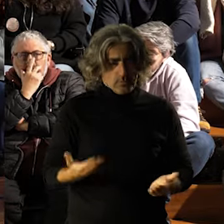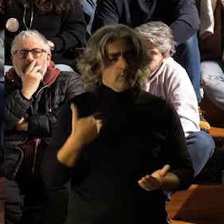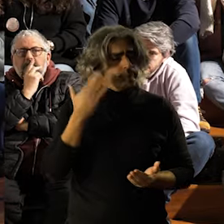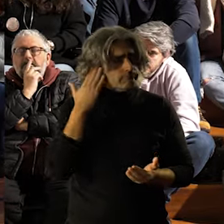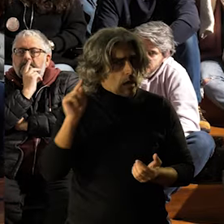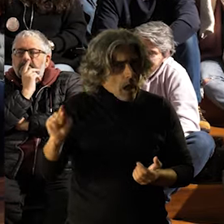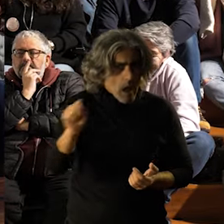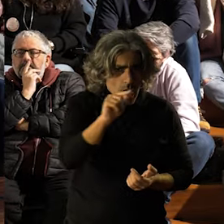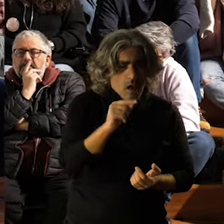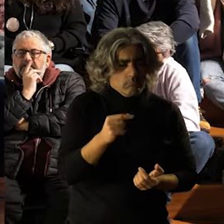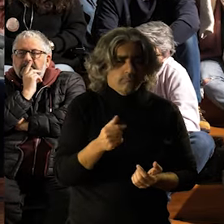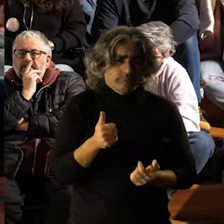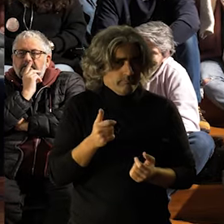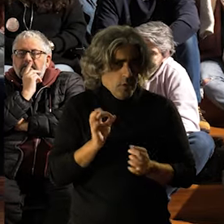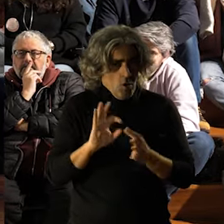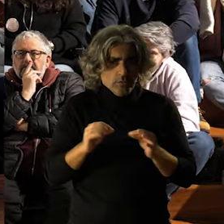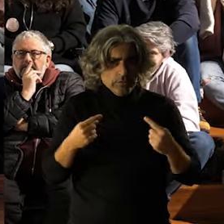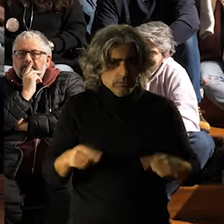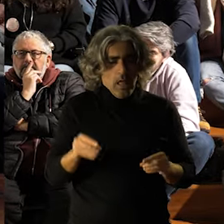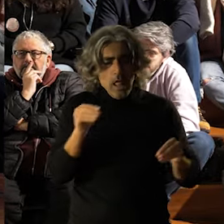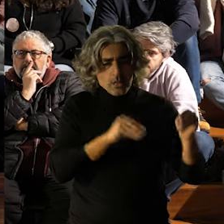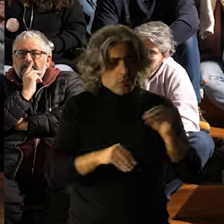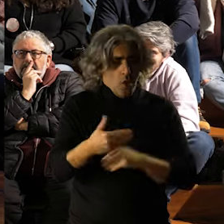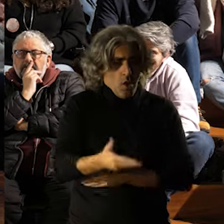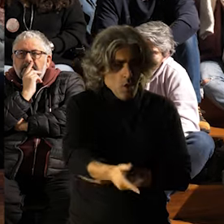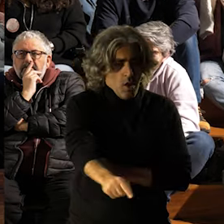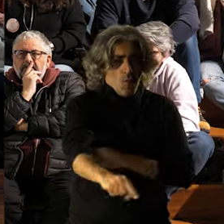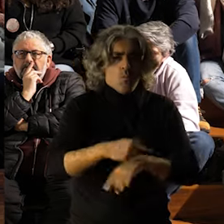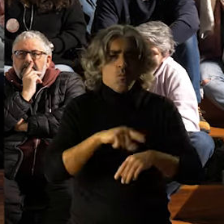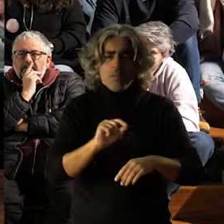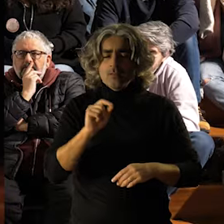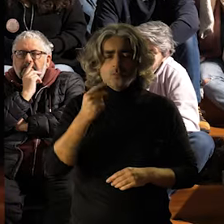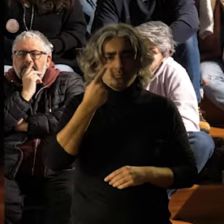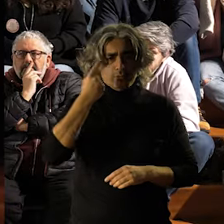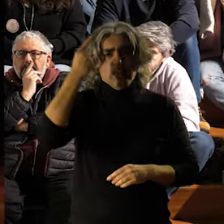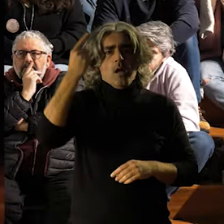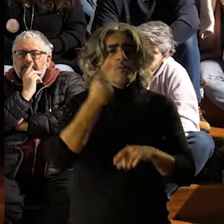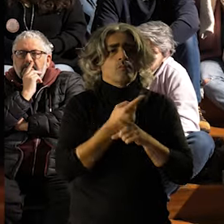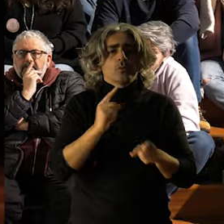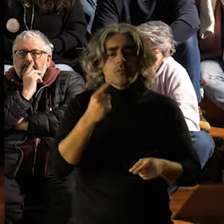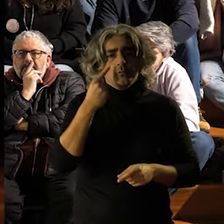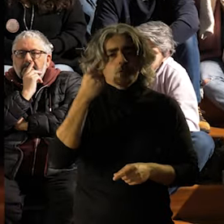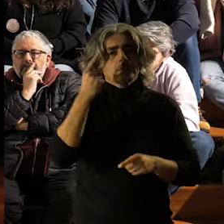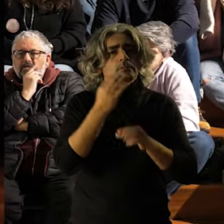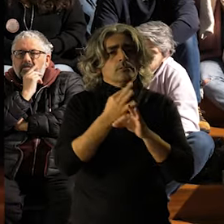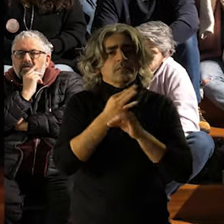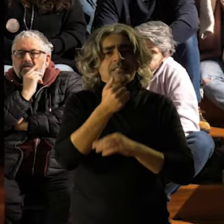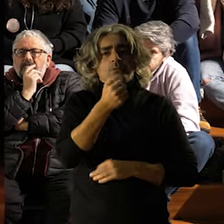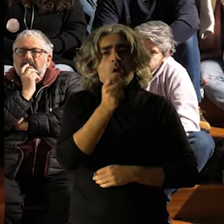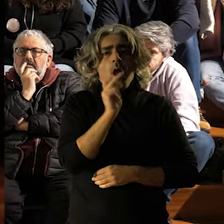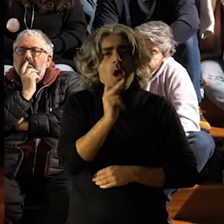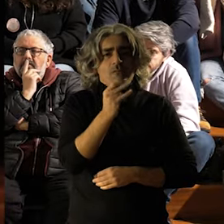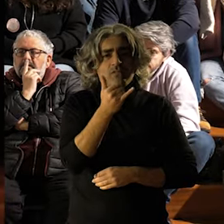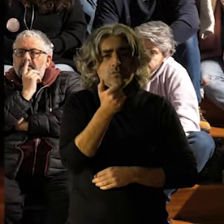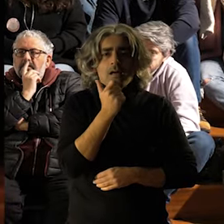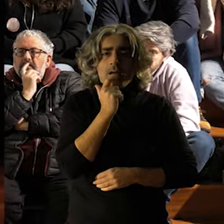ouvido dizer, e muito justamente, que estas eleições são um momento extraordinário também, porque são o momento da comemoração dos 50 anos do